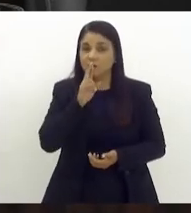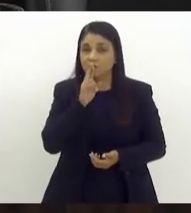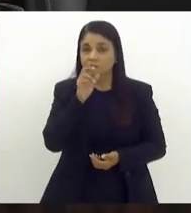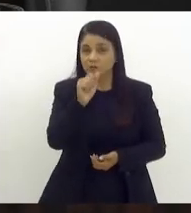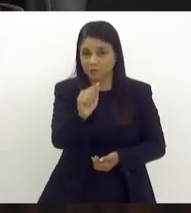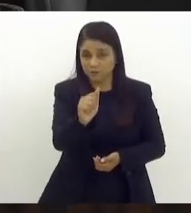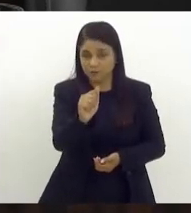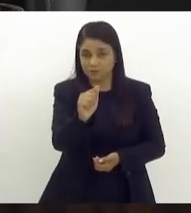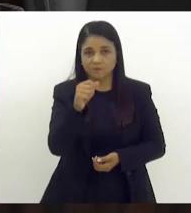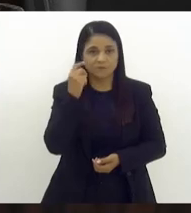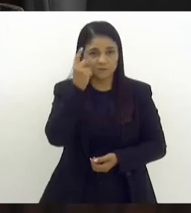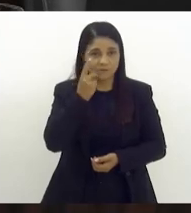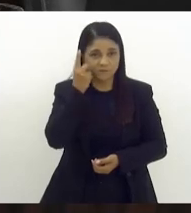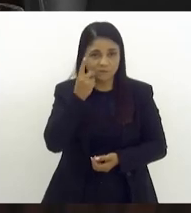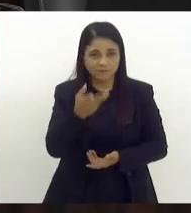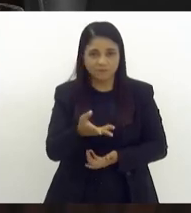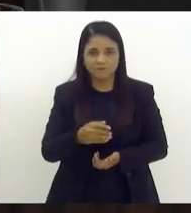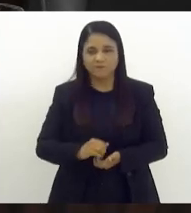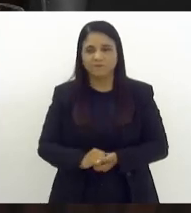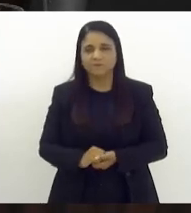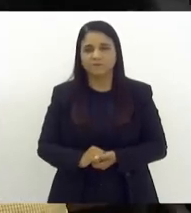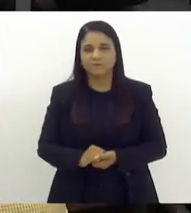Amorim.